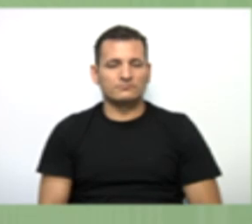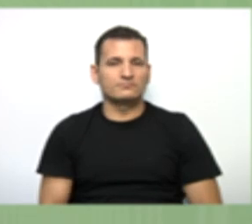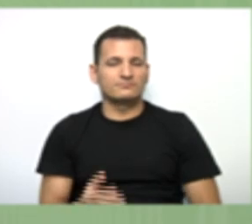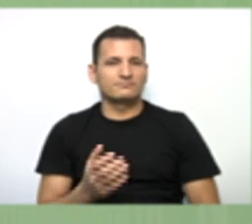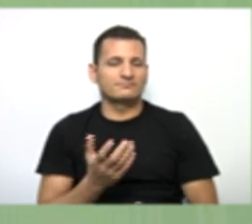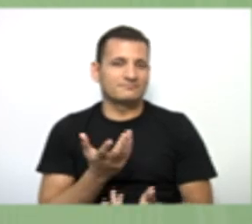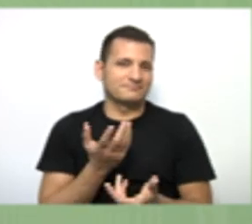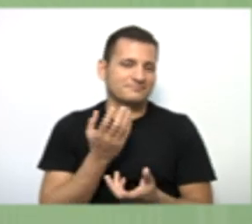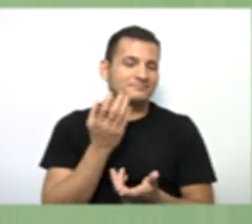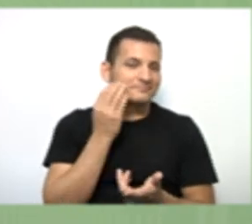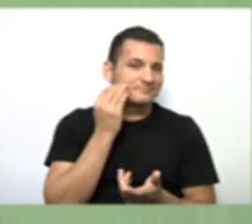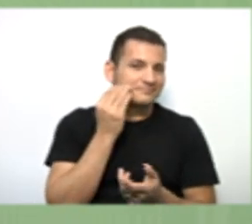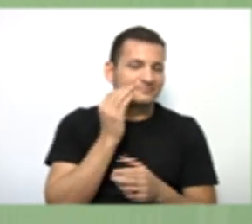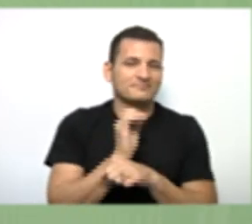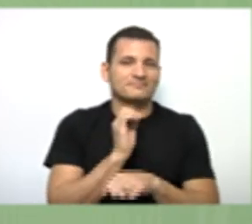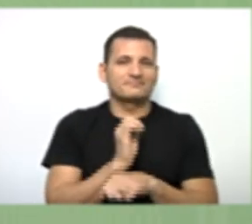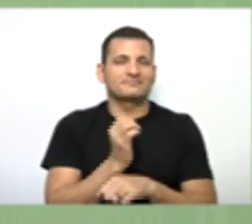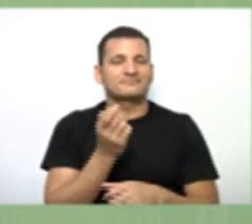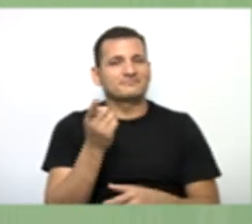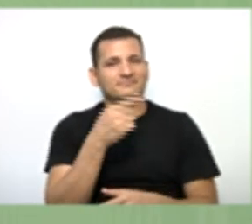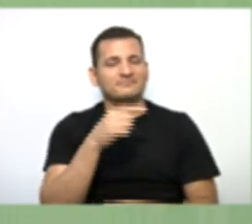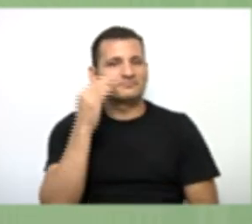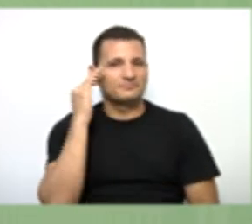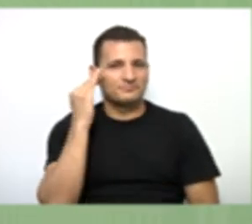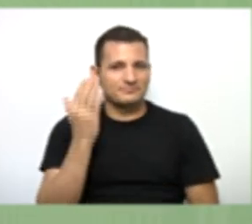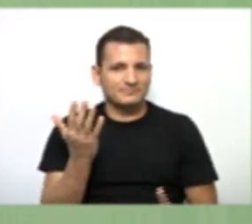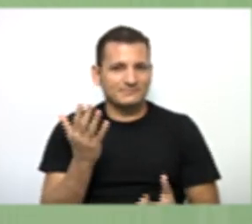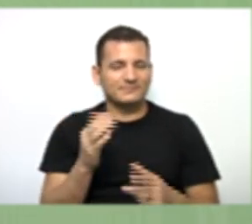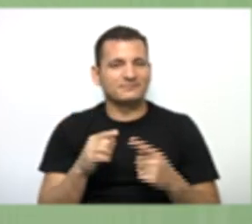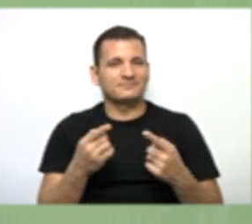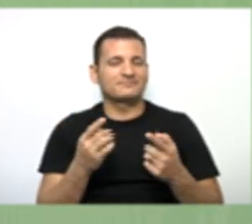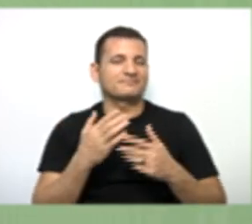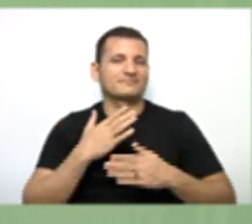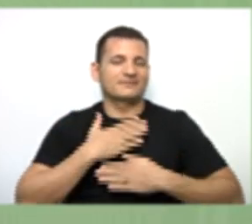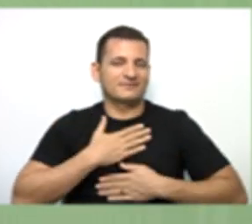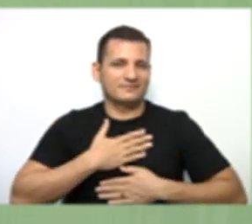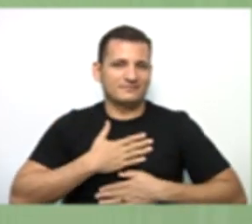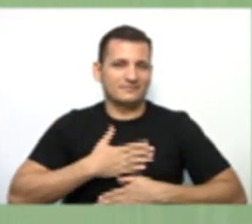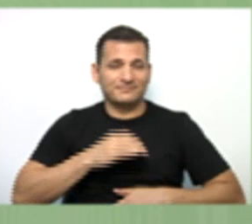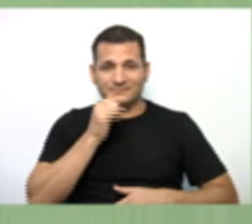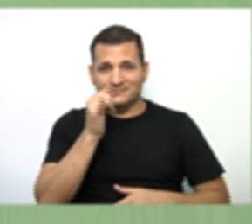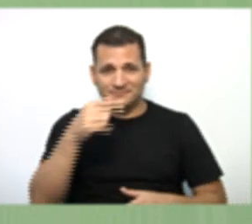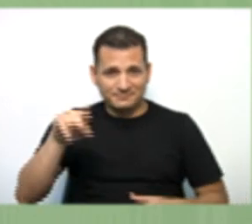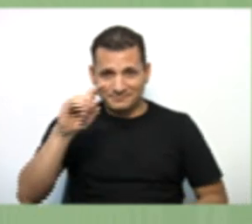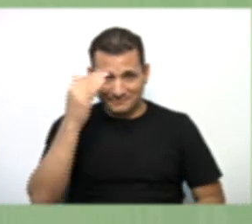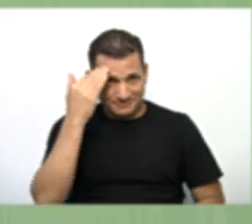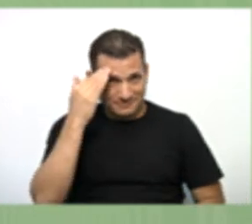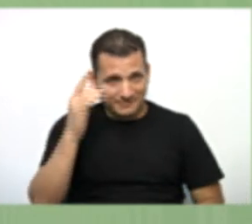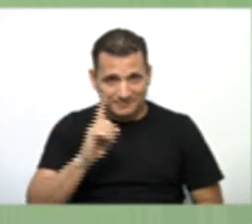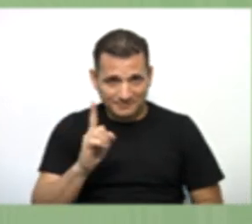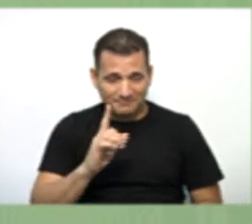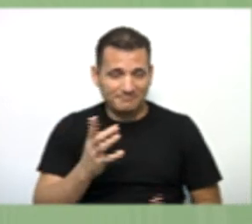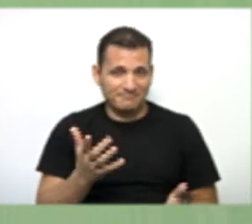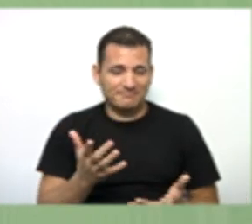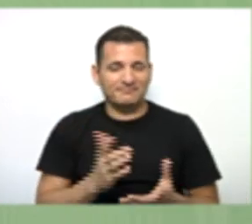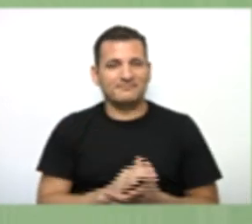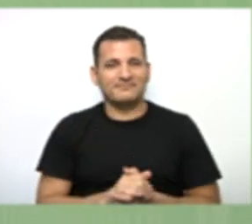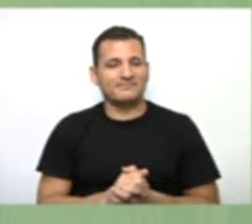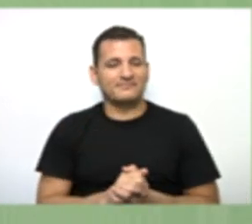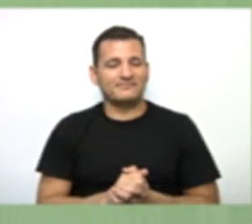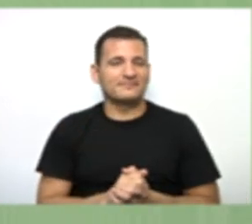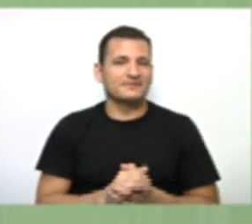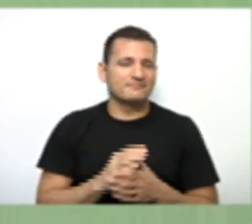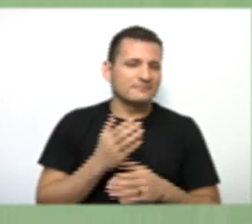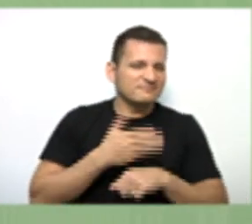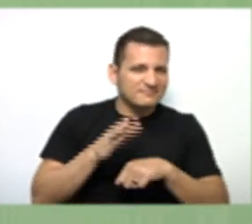sinceramente, que vocês tenham entendido. Mas, calma, se não entenderam, né, nada que fazer